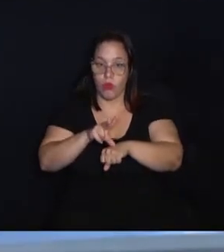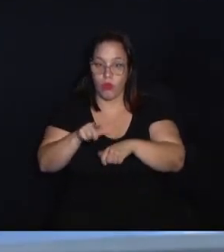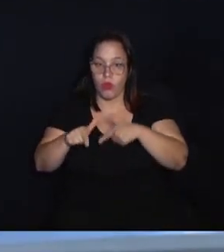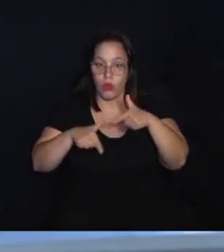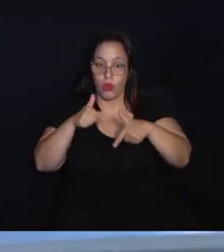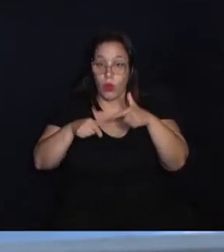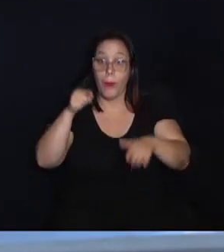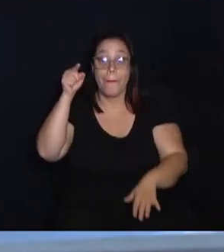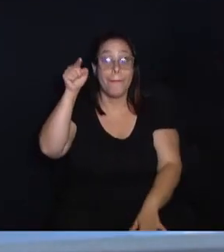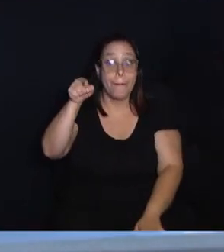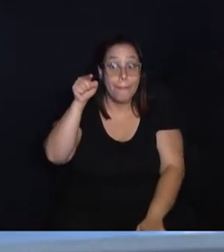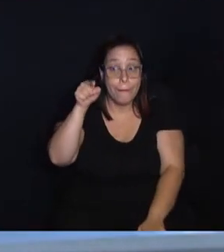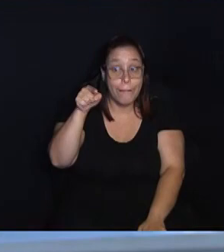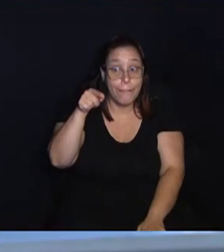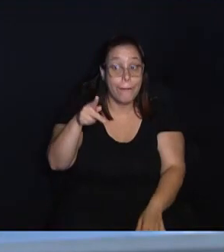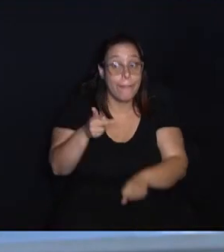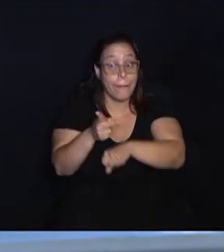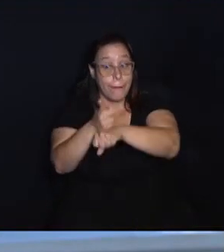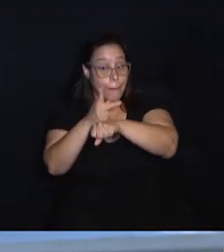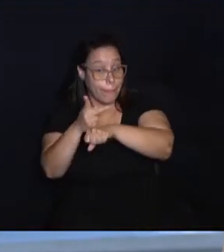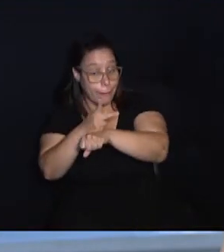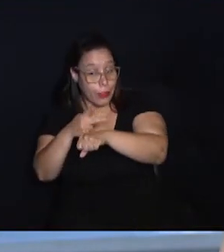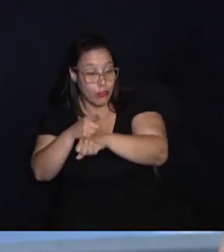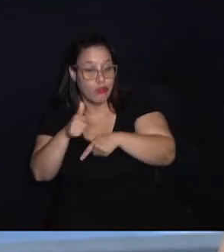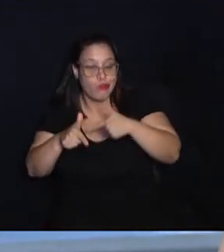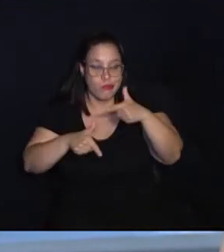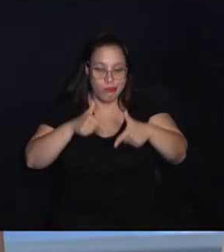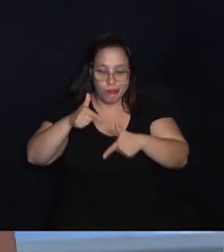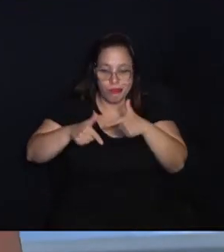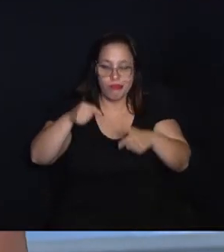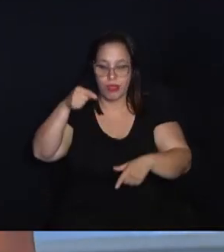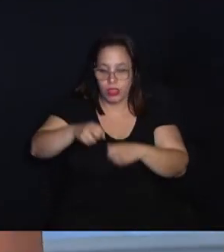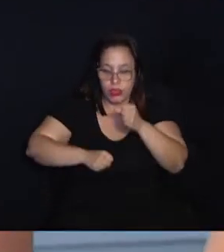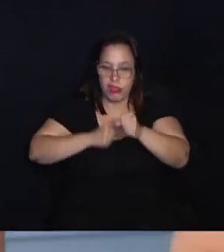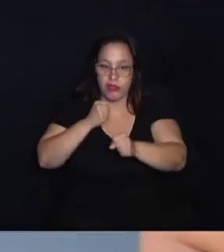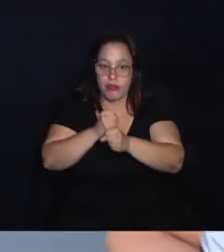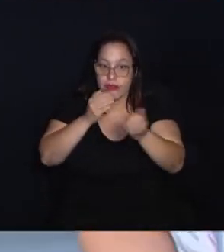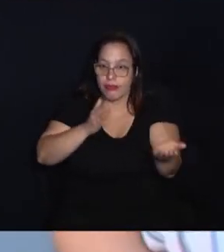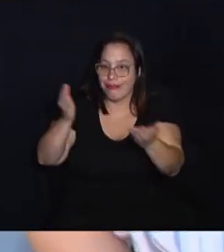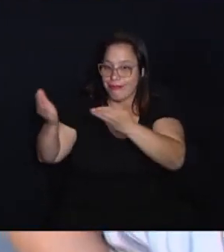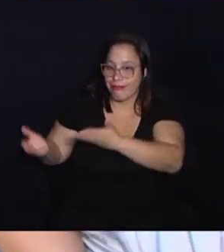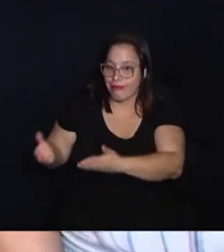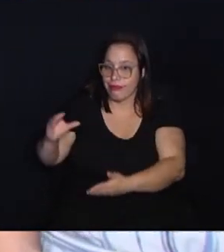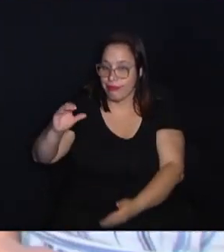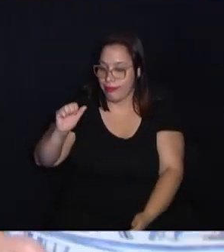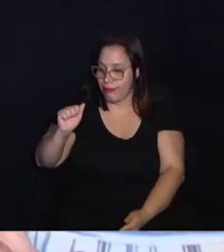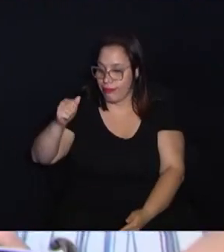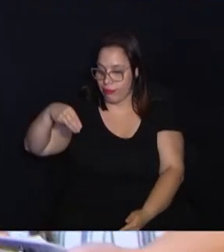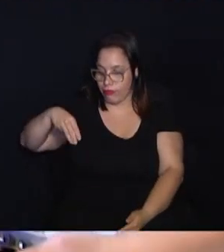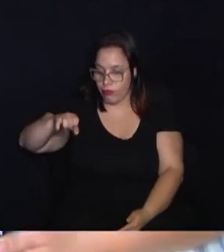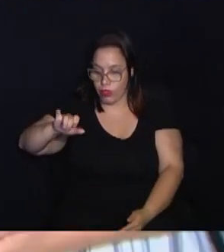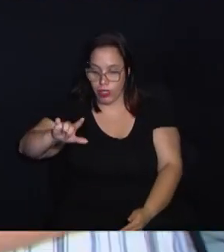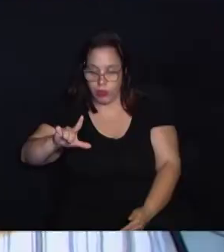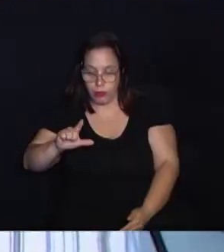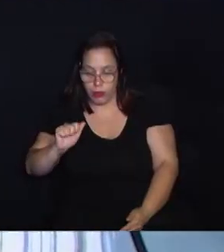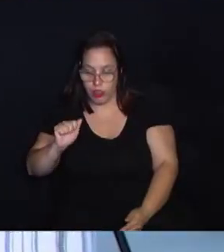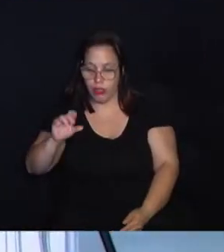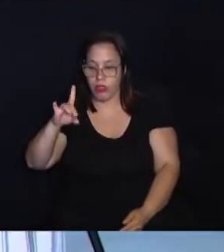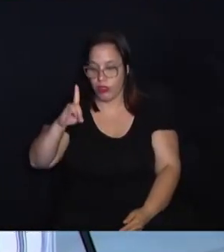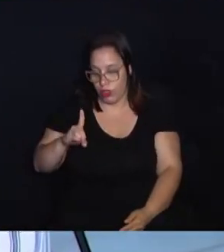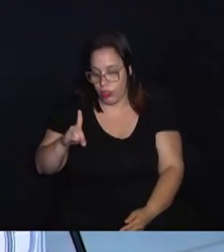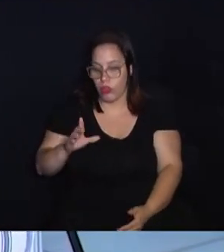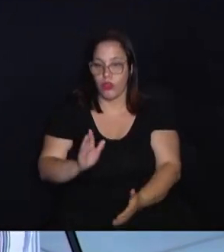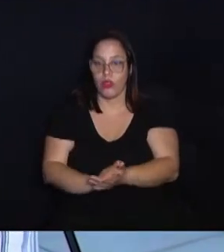para você que busca aí o seu trabalho para este ano. Ao meu lado está a Camila Garrido, ela que é diretora aqui do